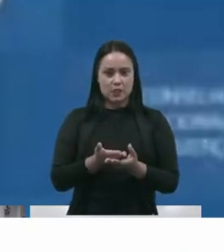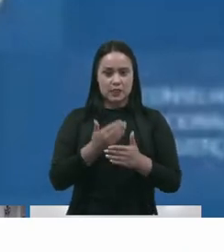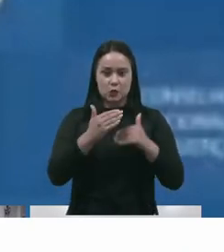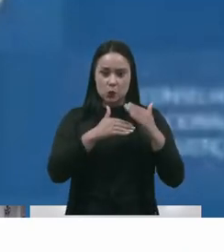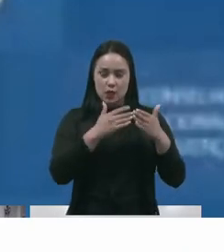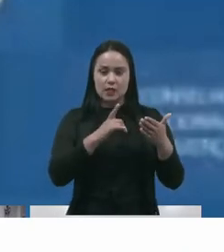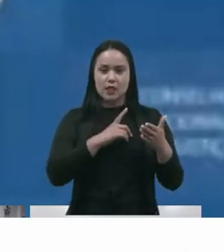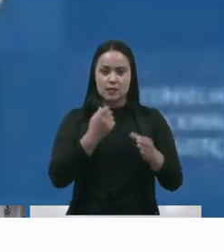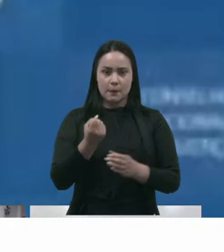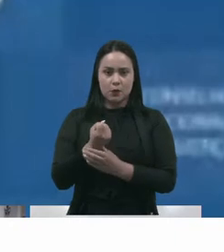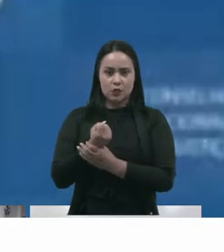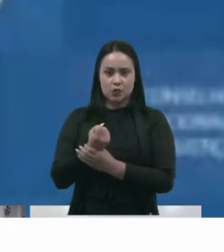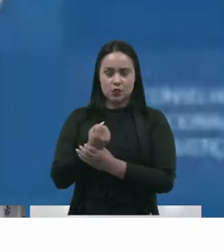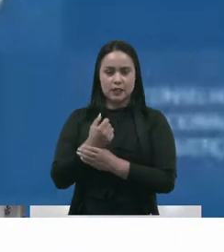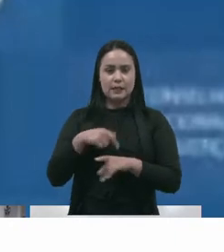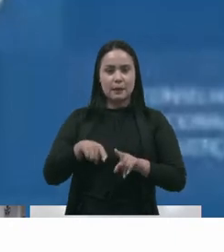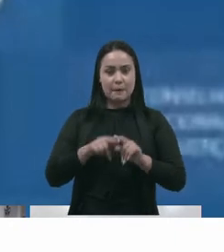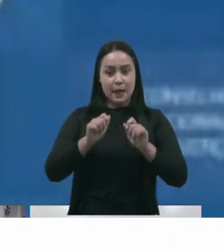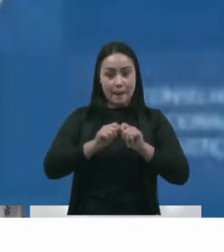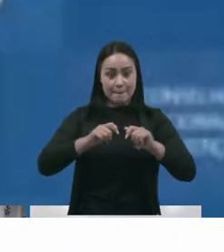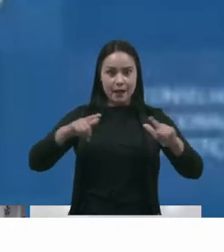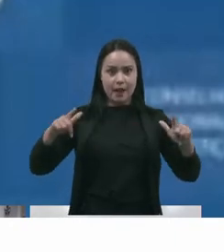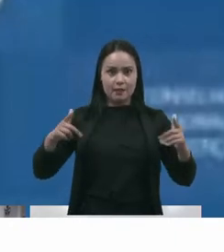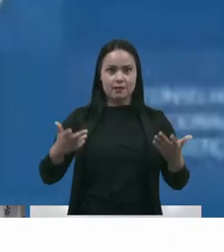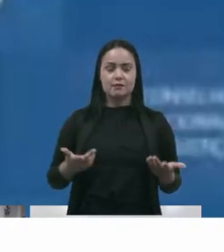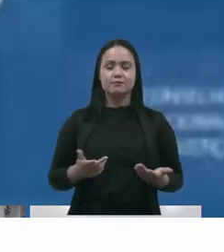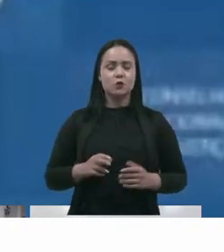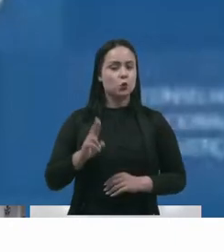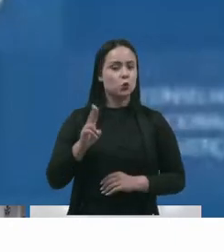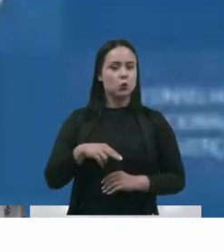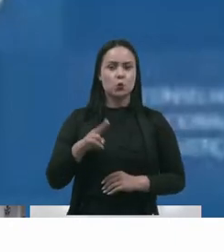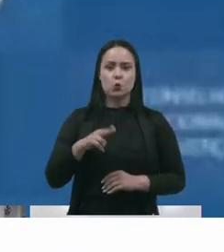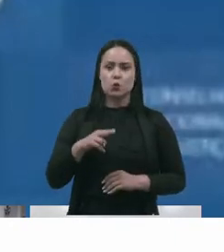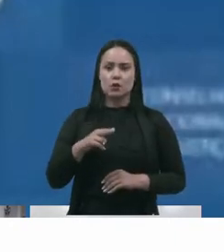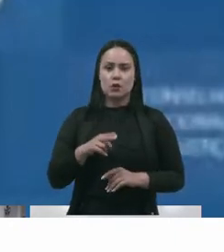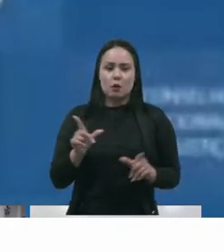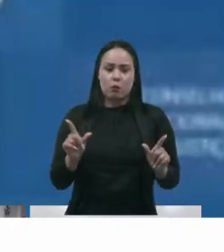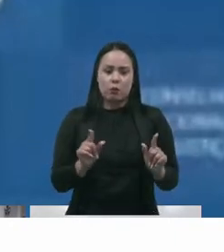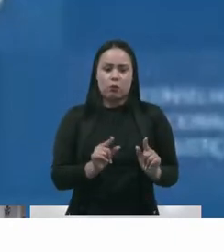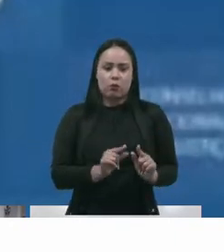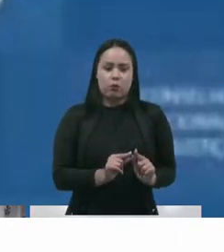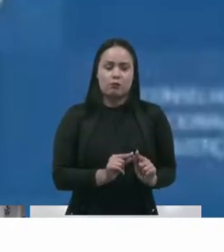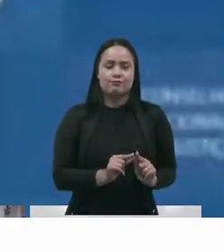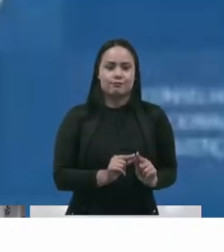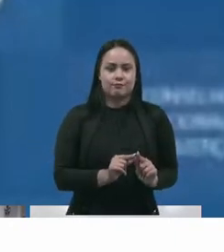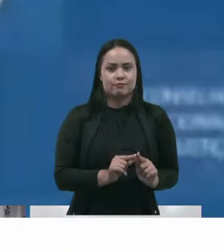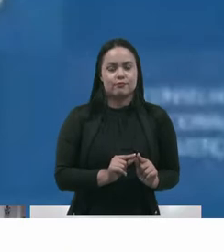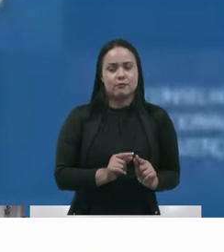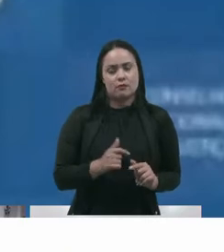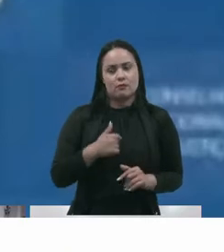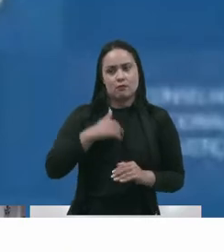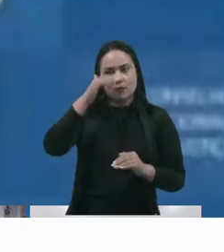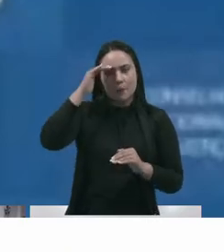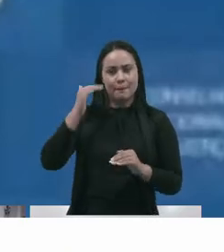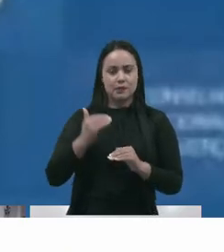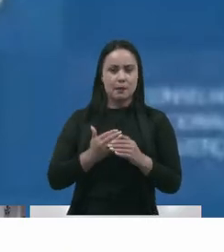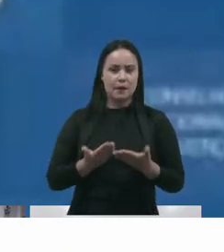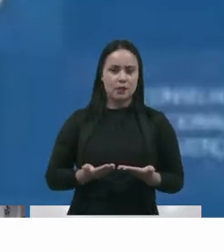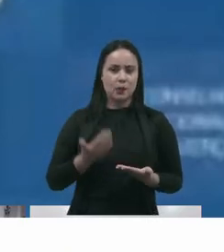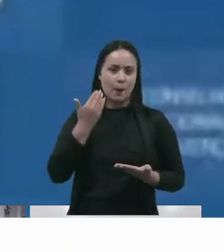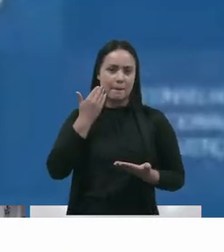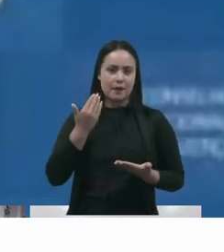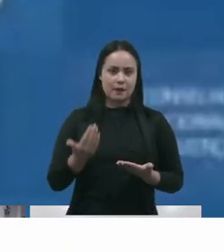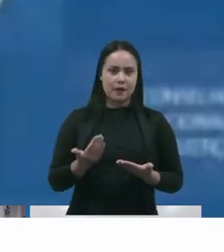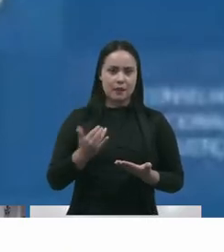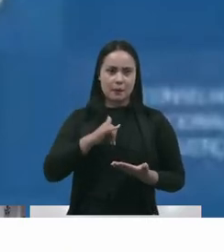ser protegidas e até ampliadas e nunca restringidas. É como eu penso e obrigado